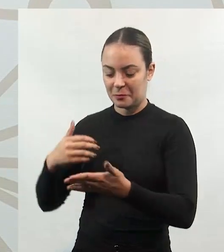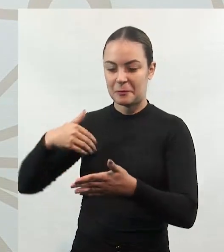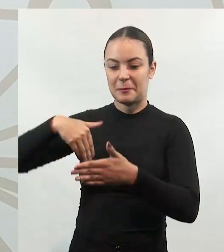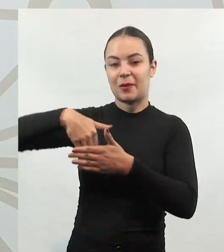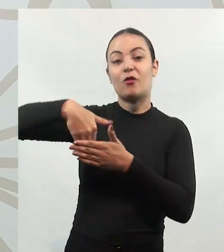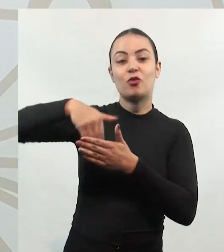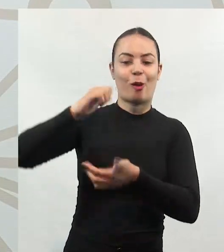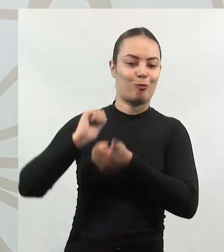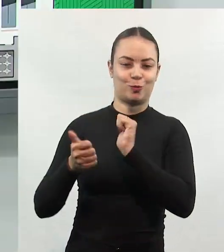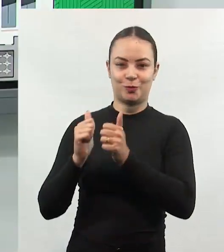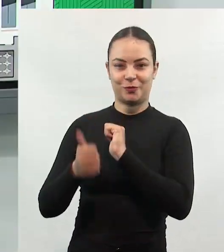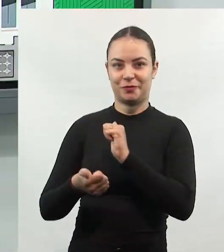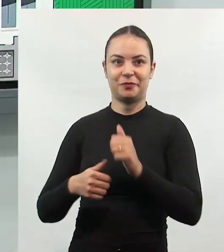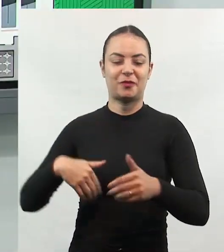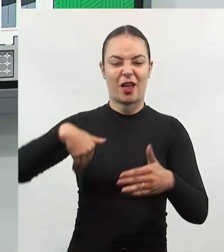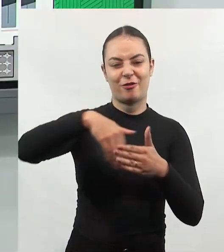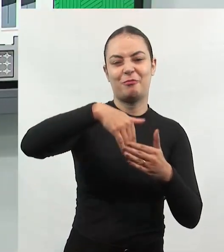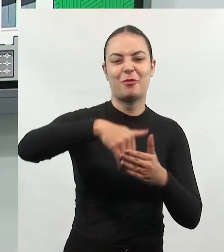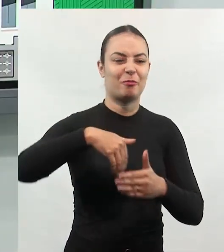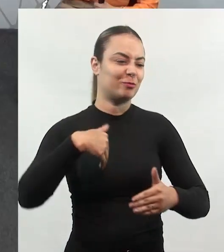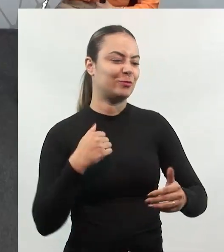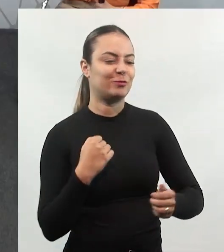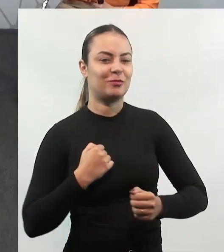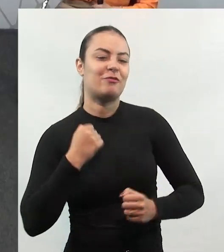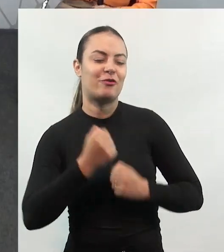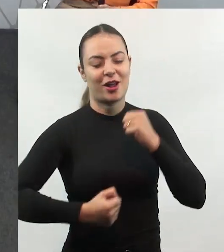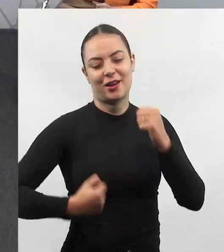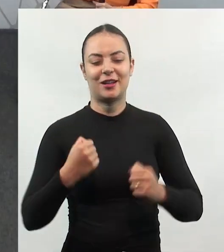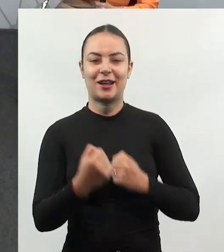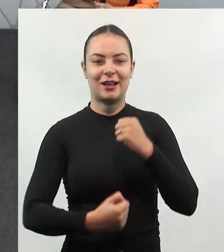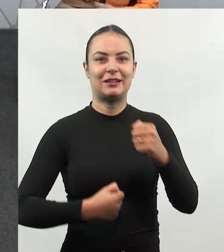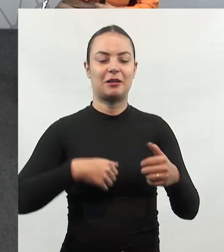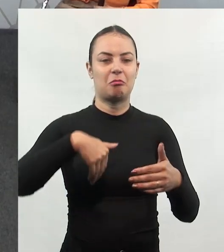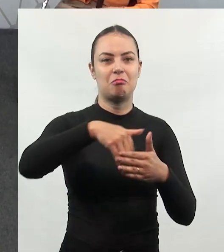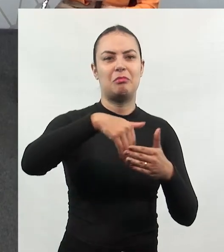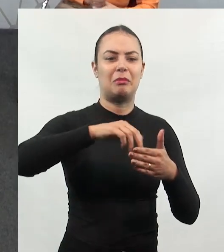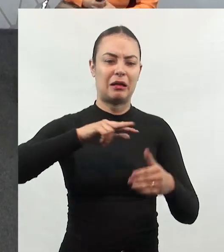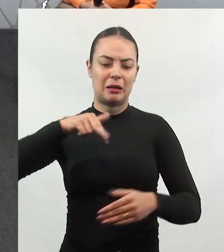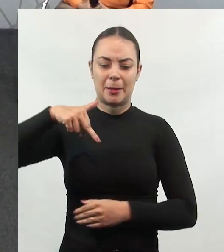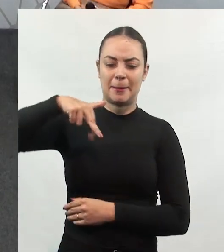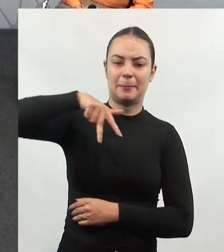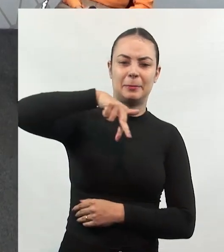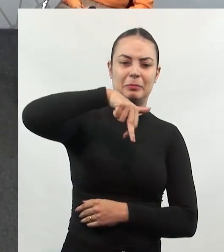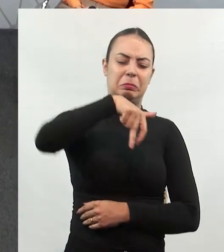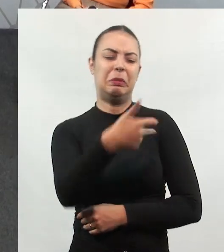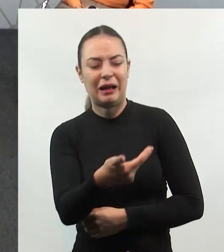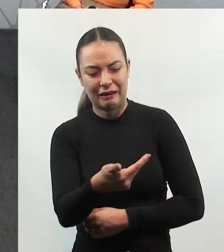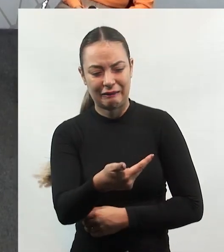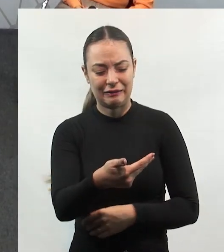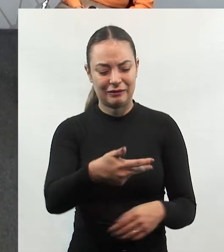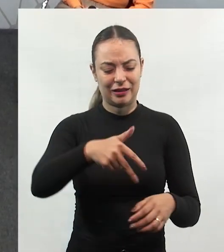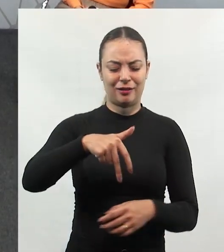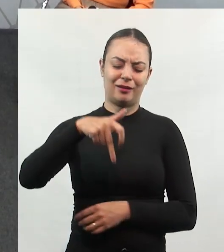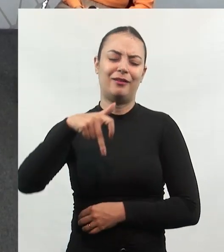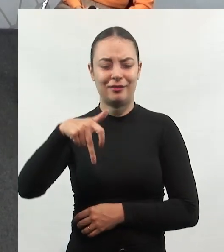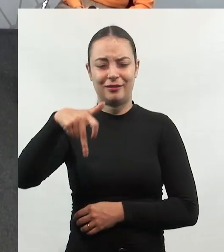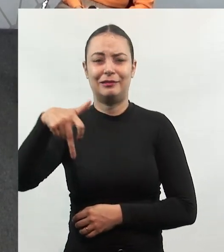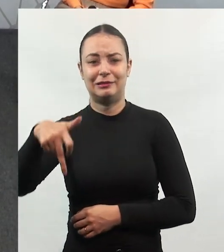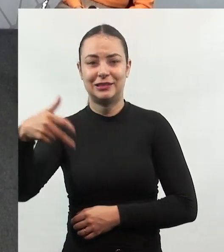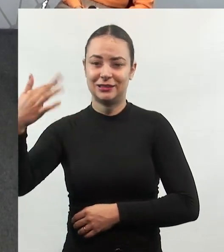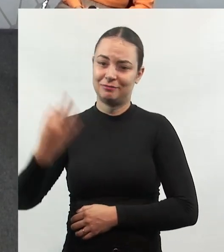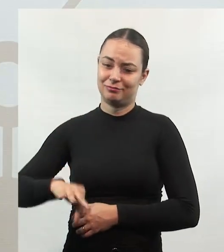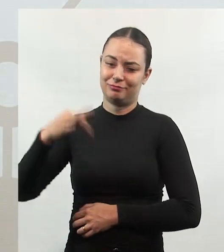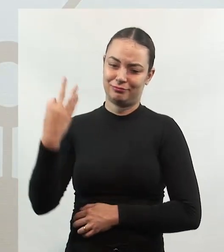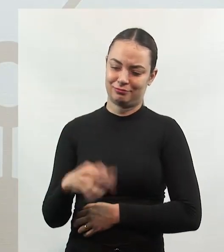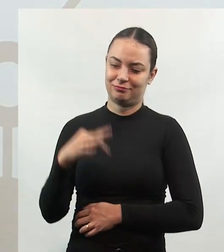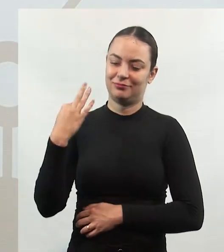Só tinha tênis, não tinha talento. Então, assim, e Sheila, fala pra gente também dessas experiências. Então, eu tenho memórias